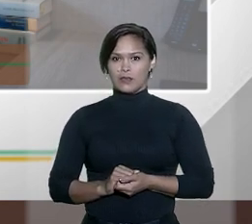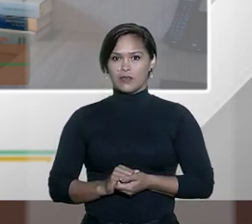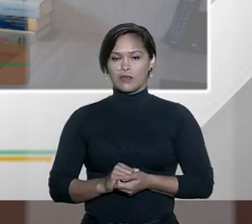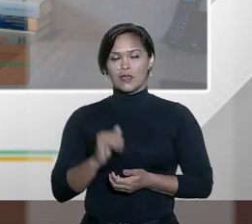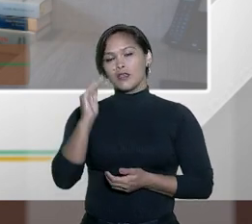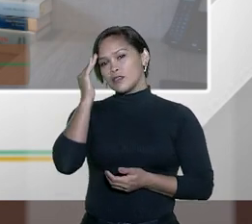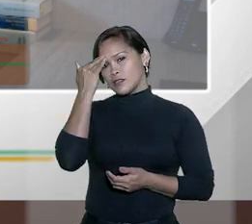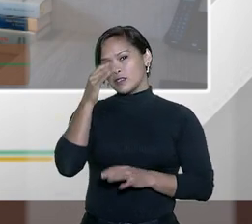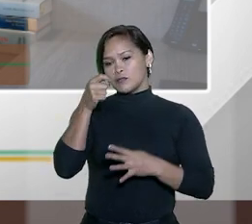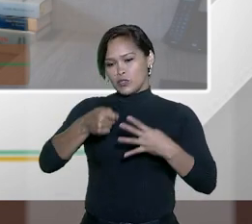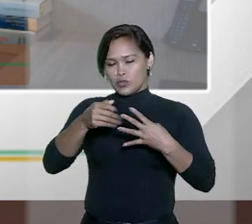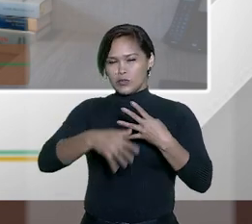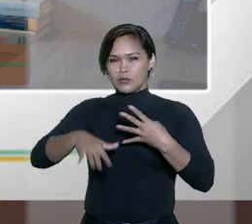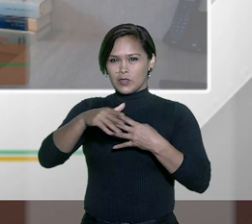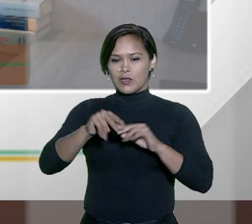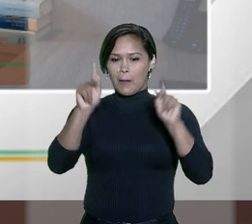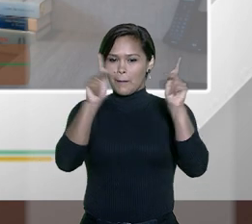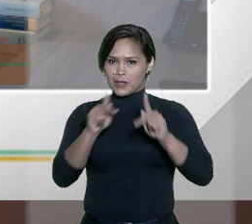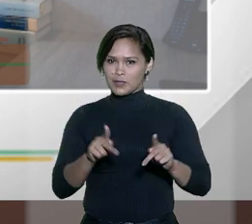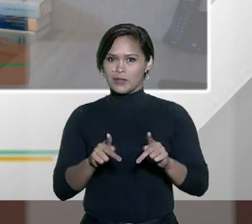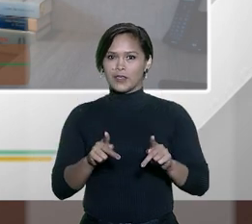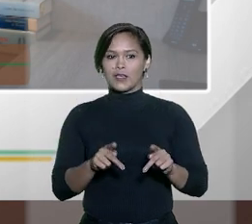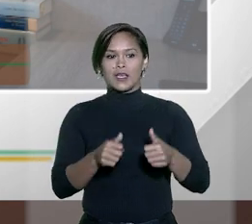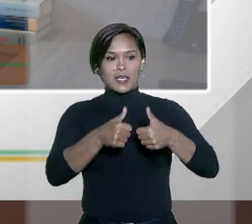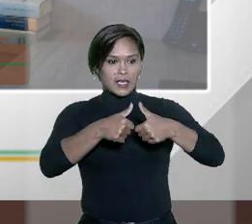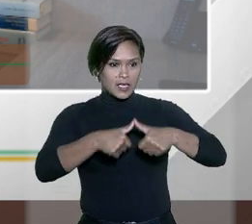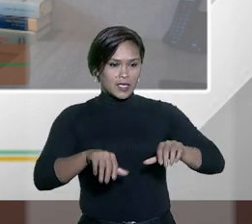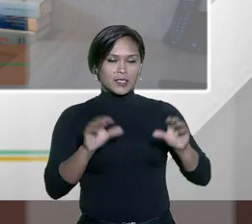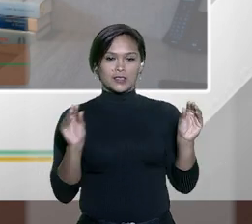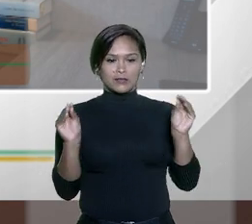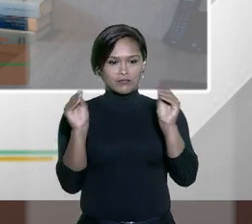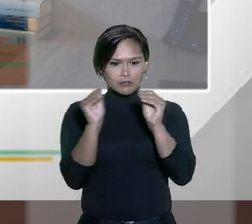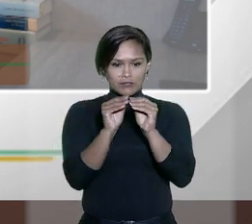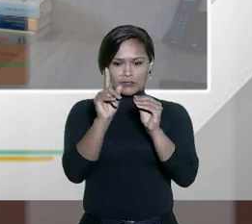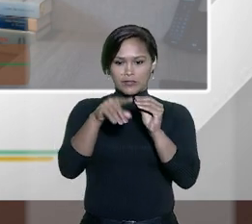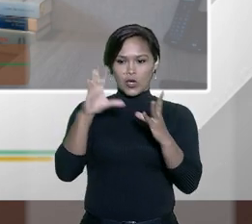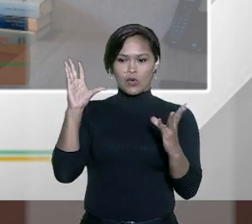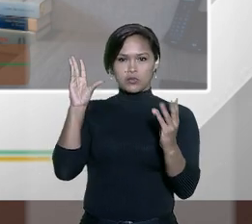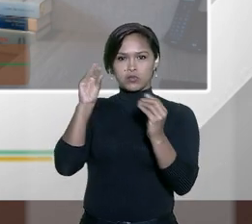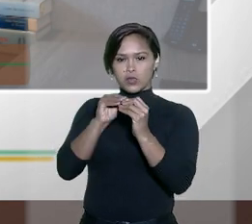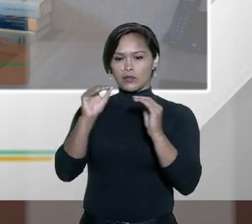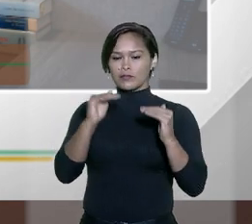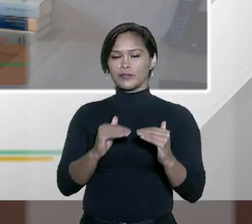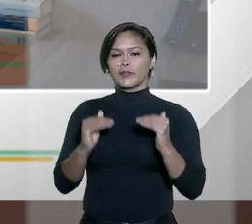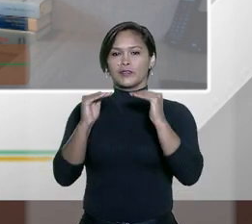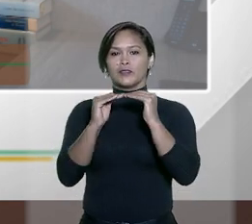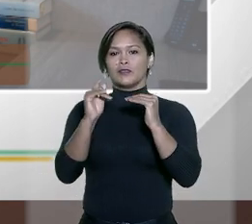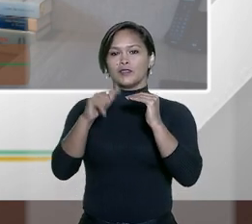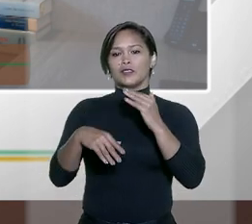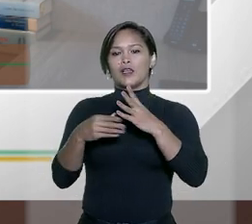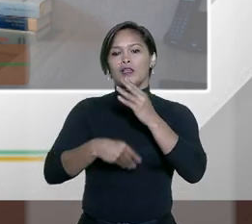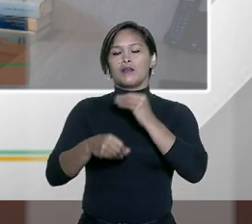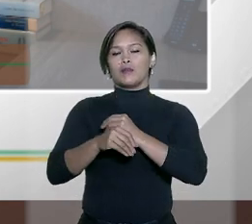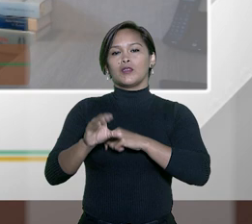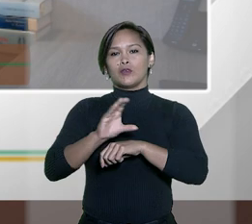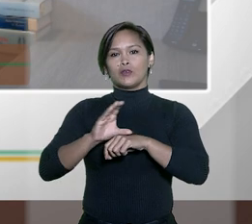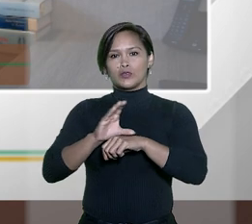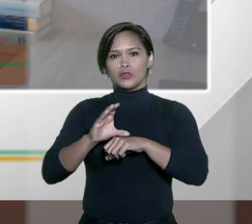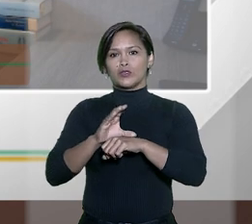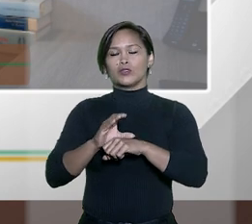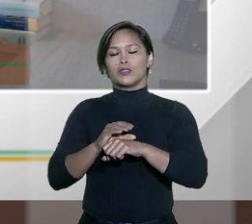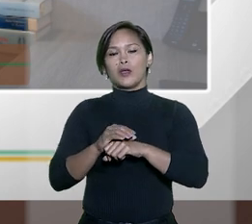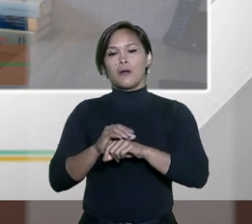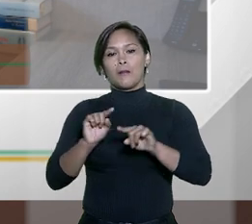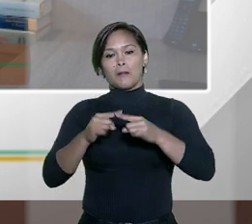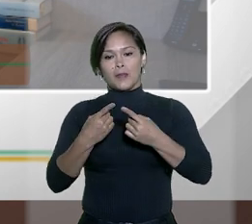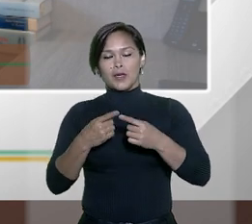esse entendimento jurisprudencial pacificado, ele está em consonância com o que foi estabelecido na emenda constitucional,